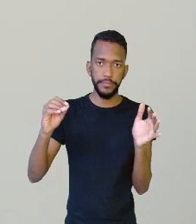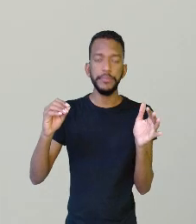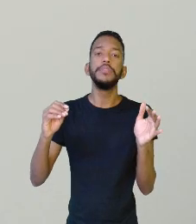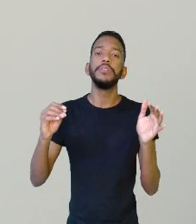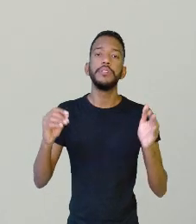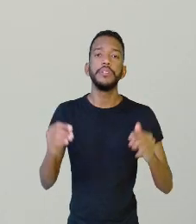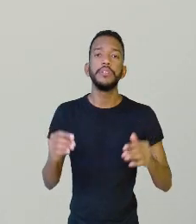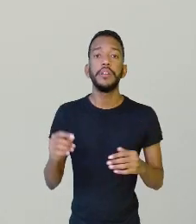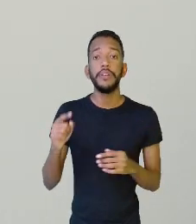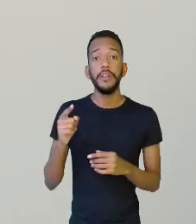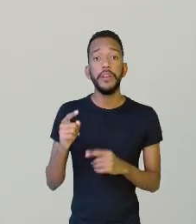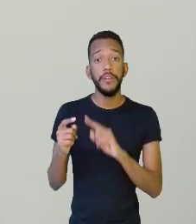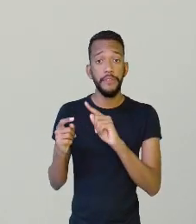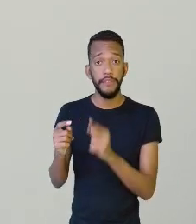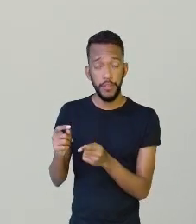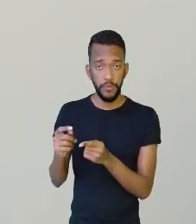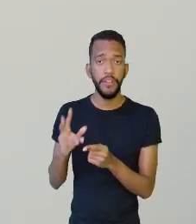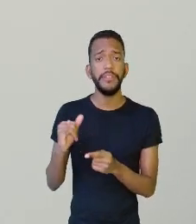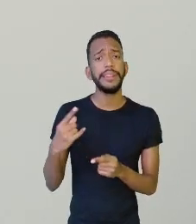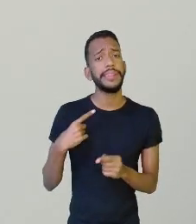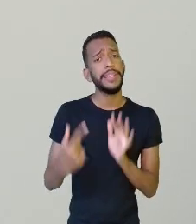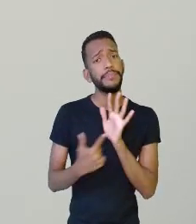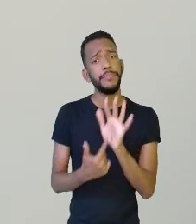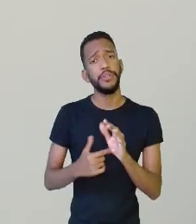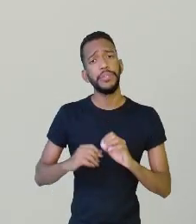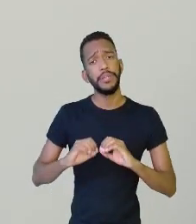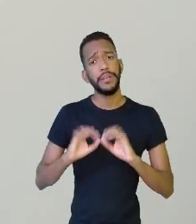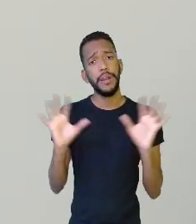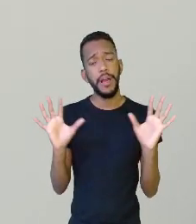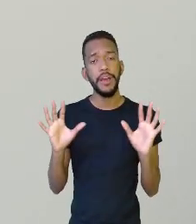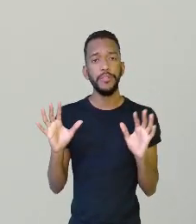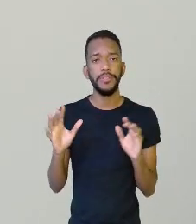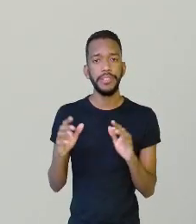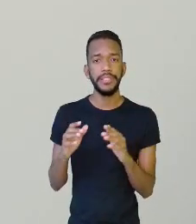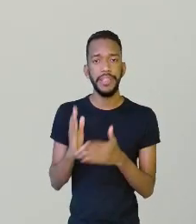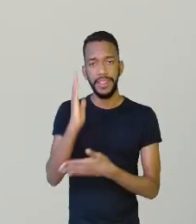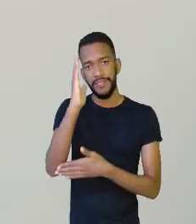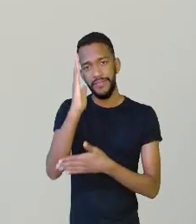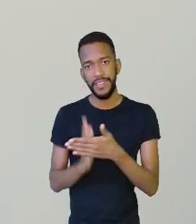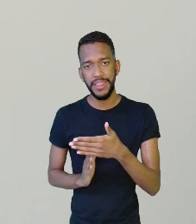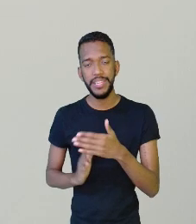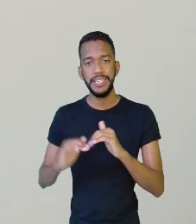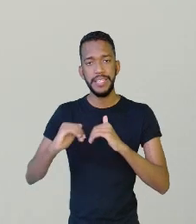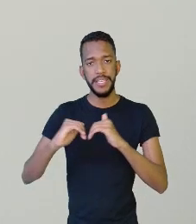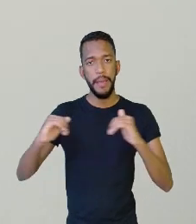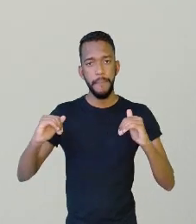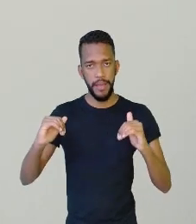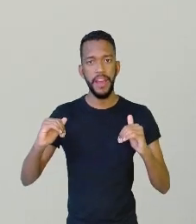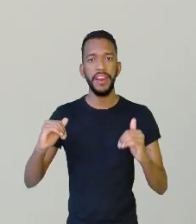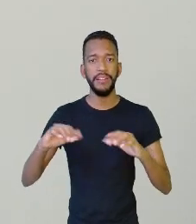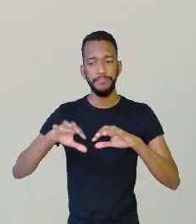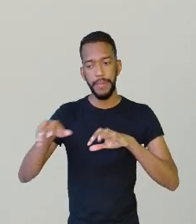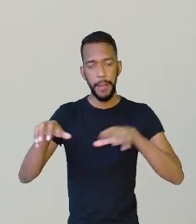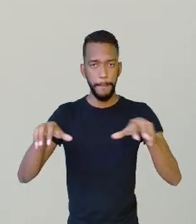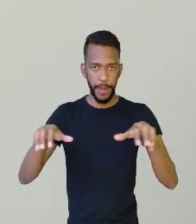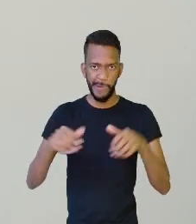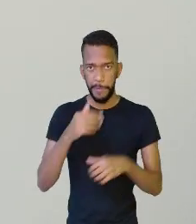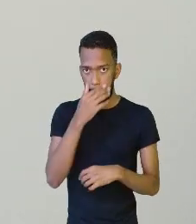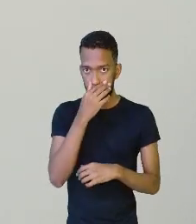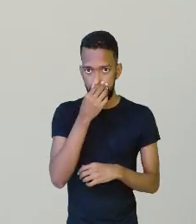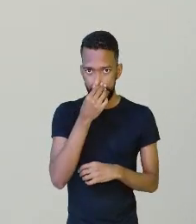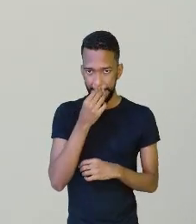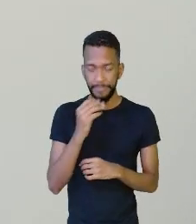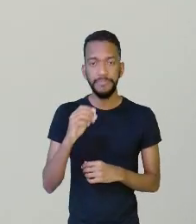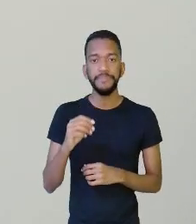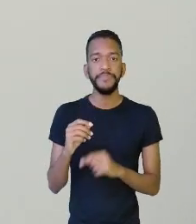decimais. E a vírgula, ela está ali para dividir, para separar esses dois lados, certo? O que